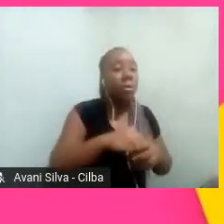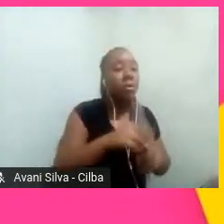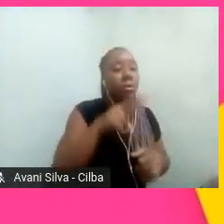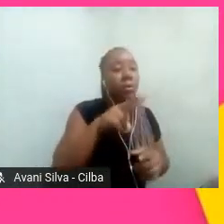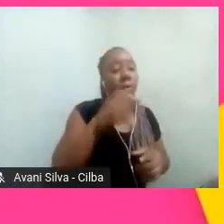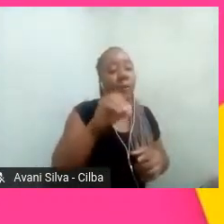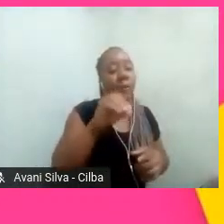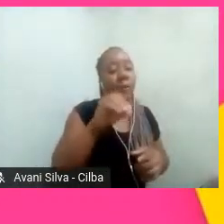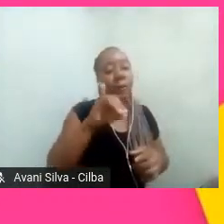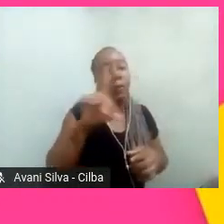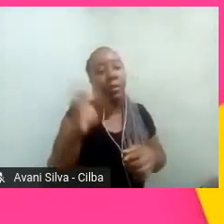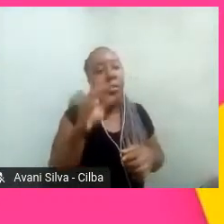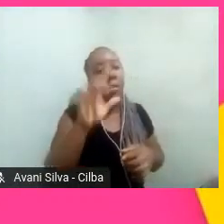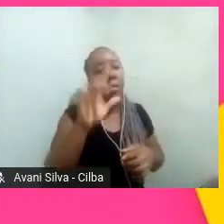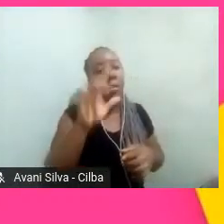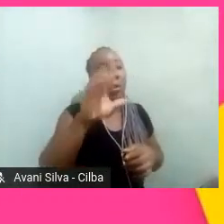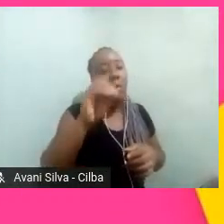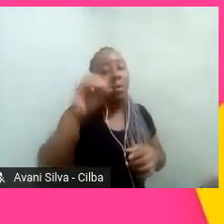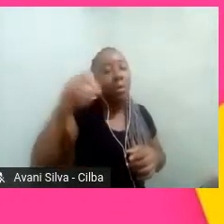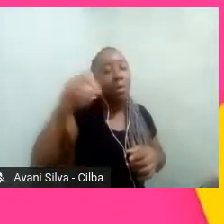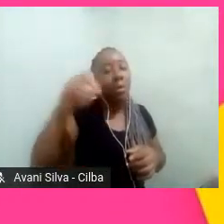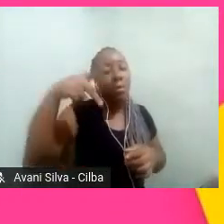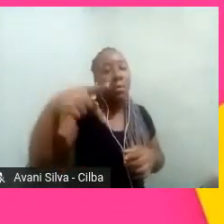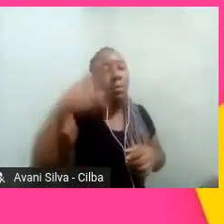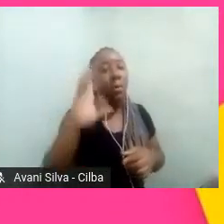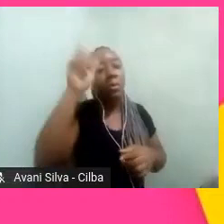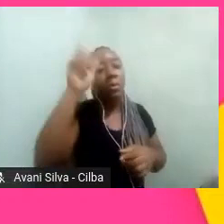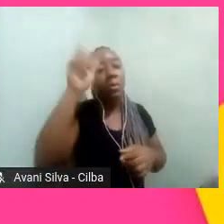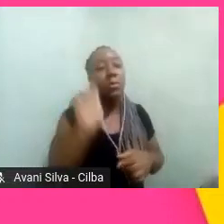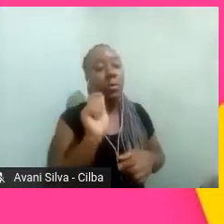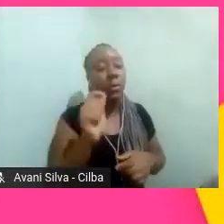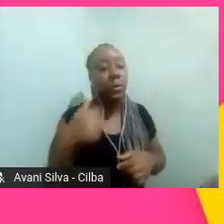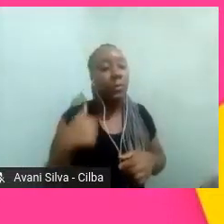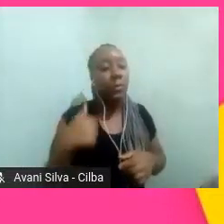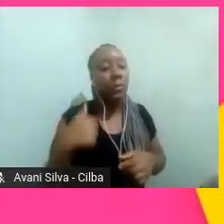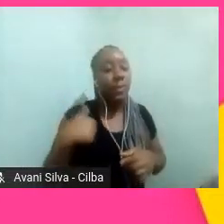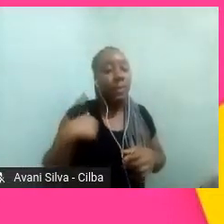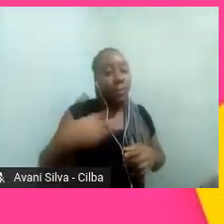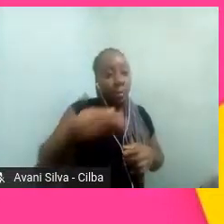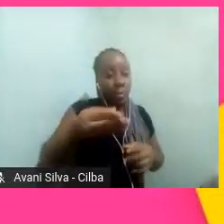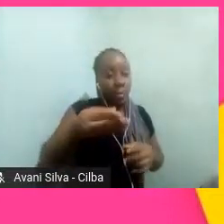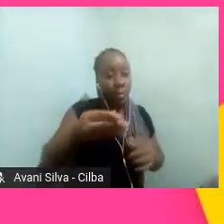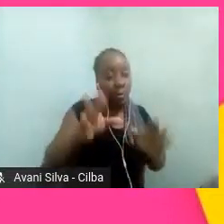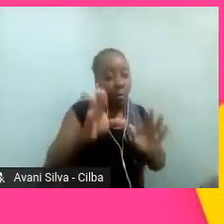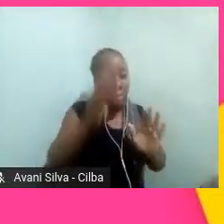que quando eu gravar esse código,